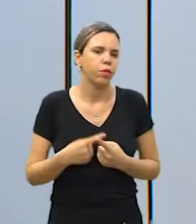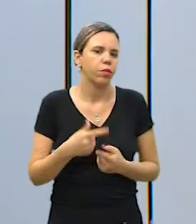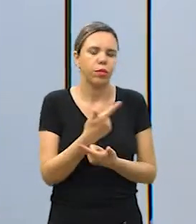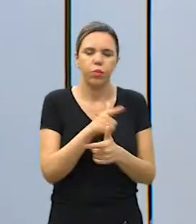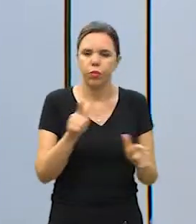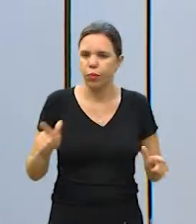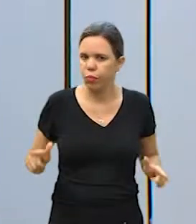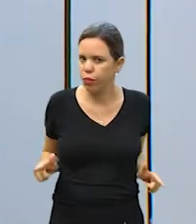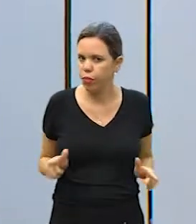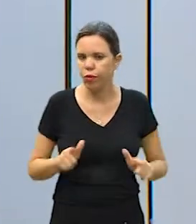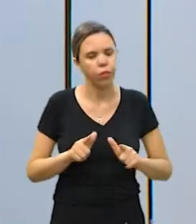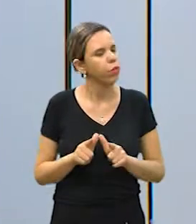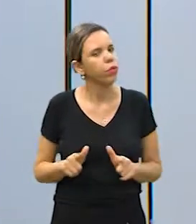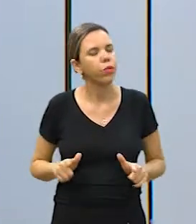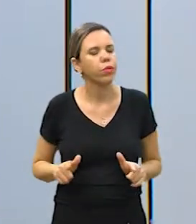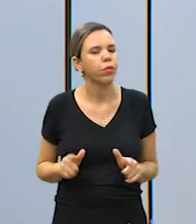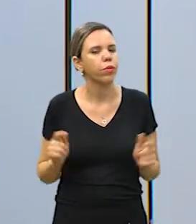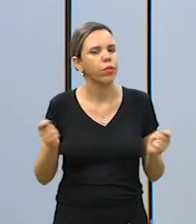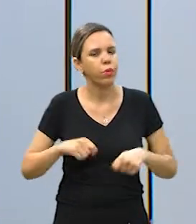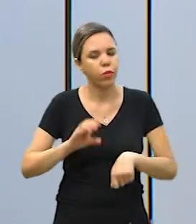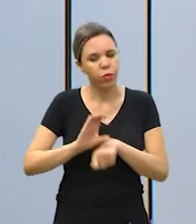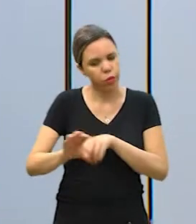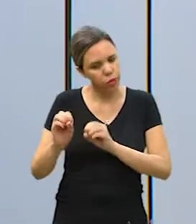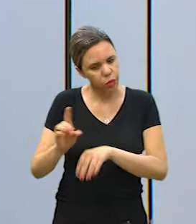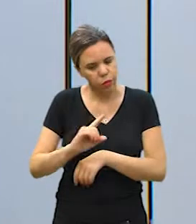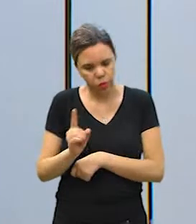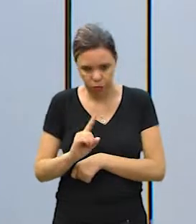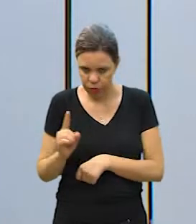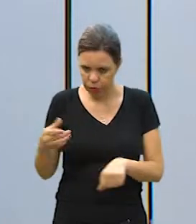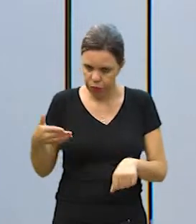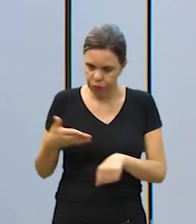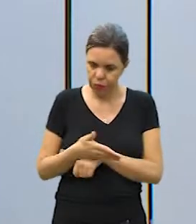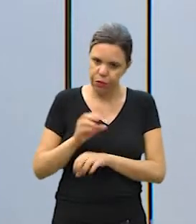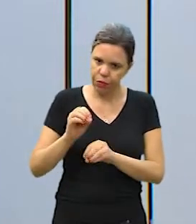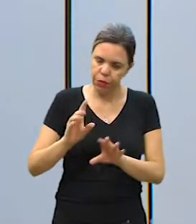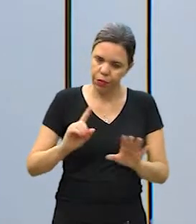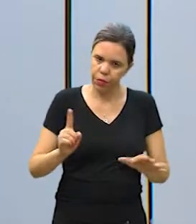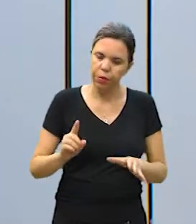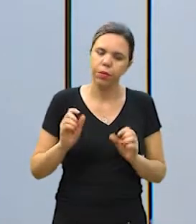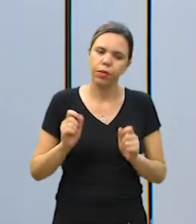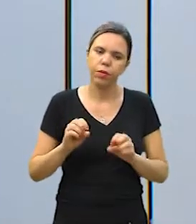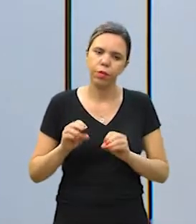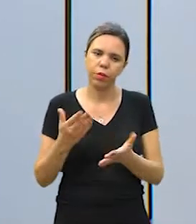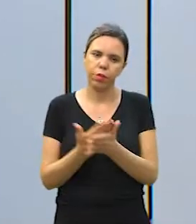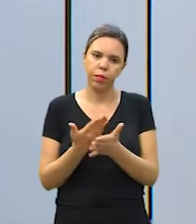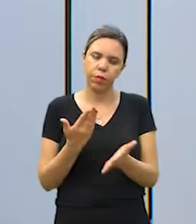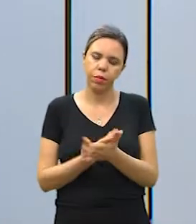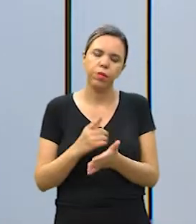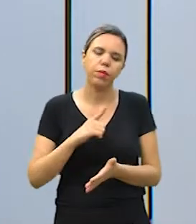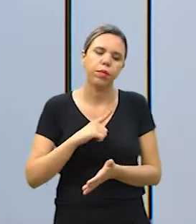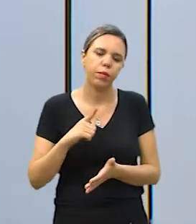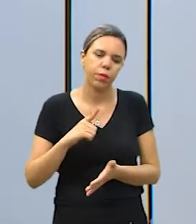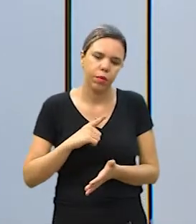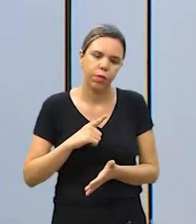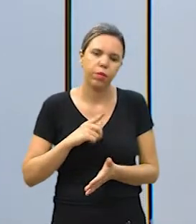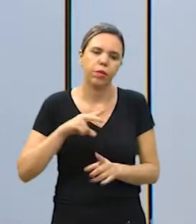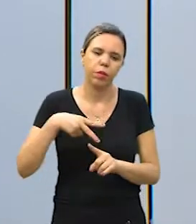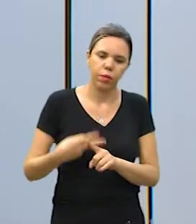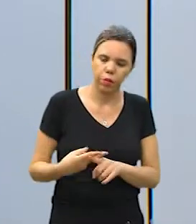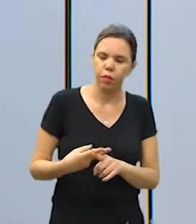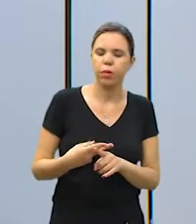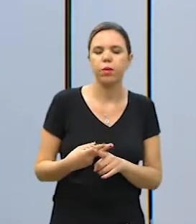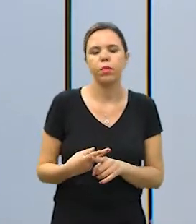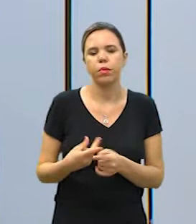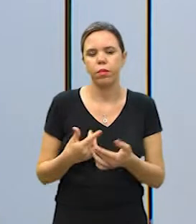porque não teve e não foram capacitados, e não foram ensinados para poder dar essas aulas. Então, eles tiveram que se